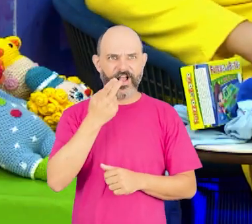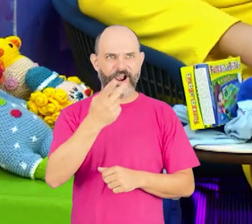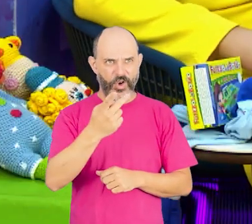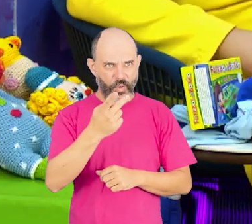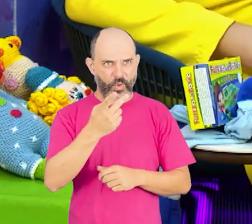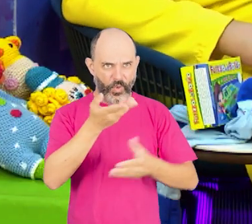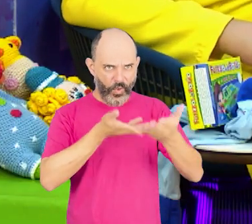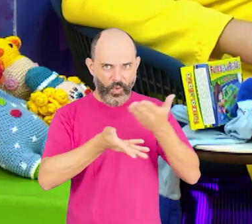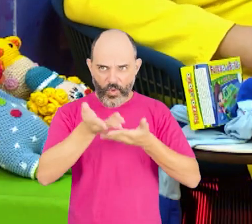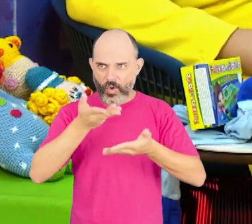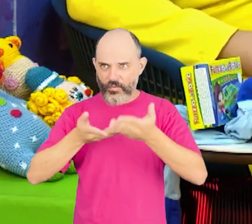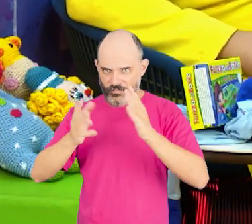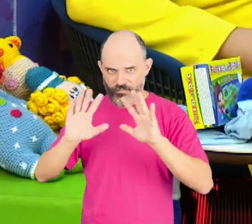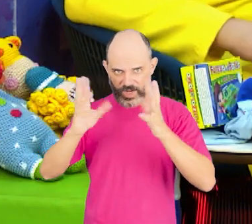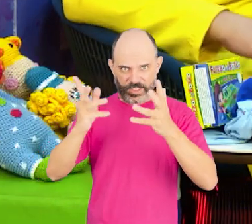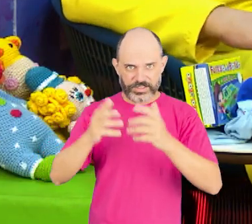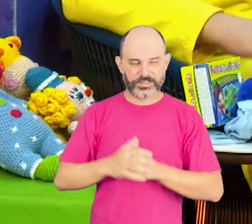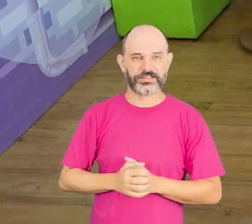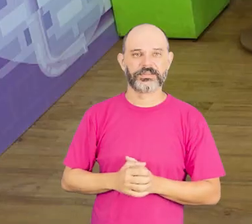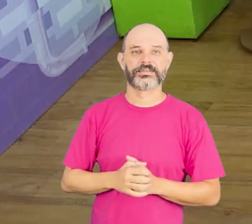Alguém disse confraternizar?